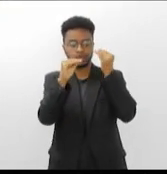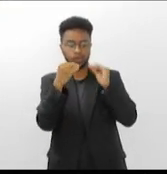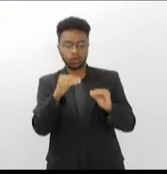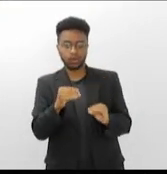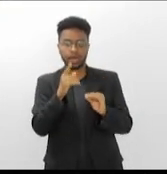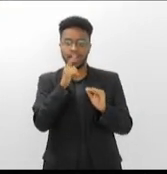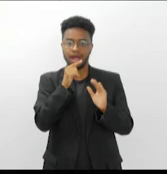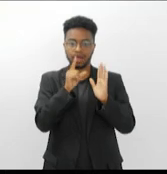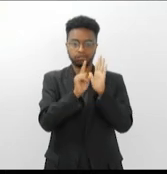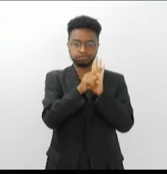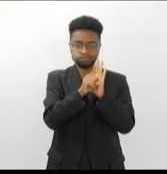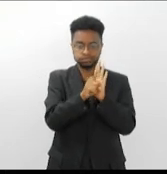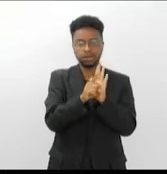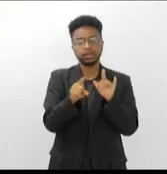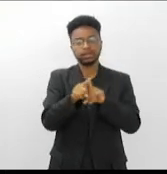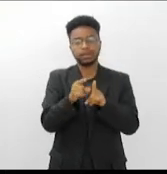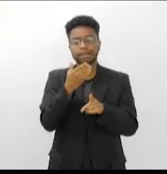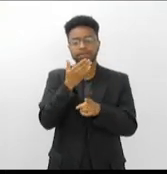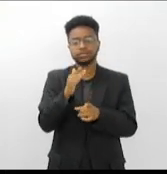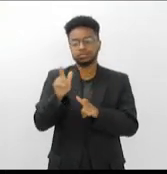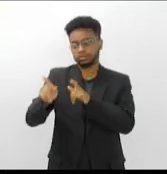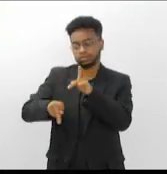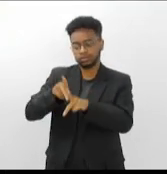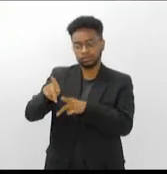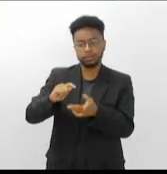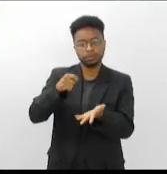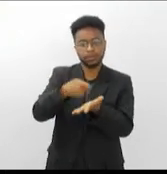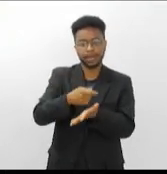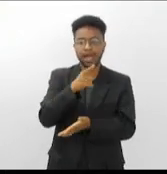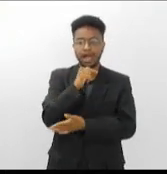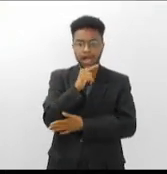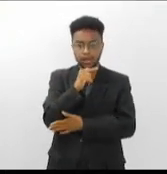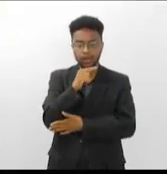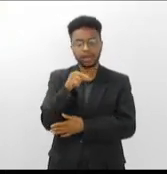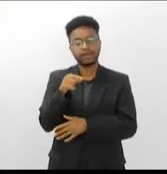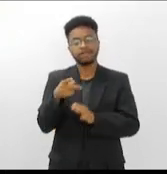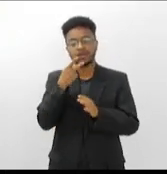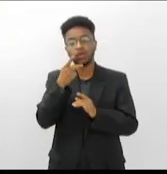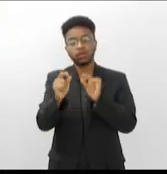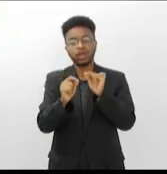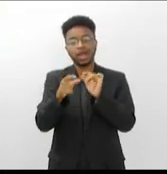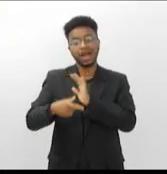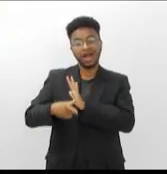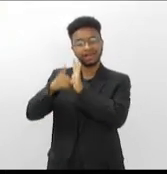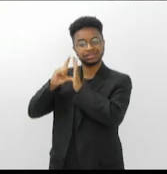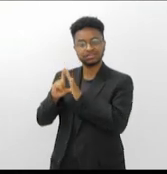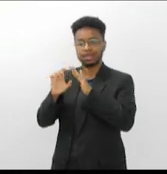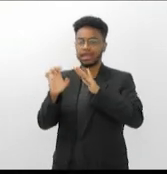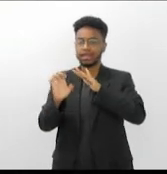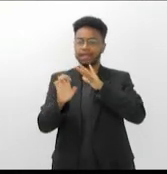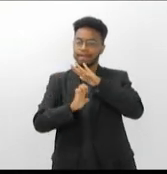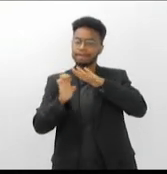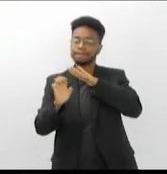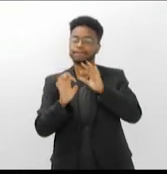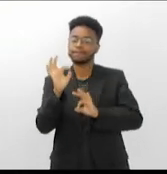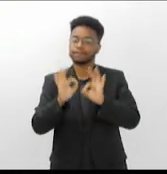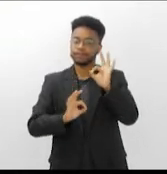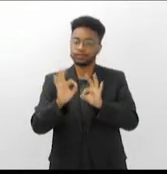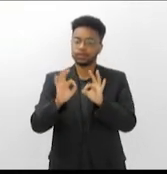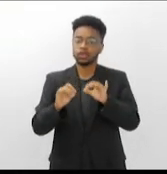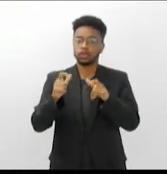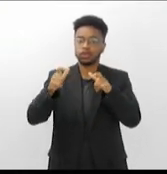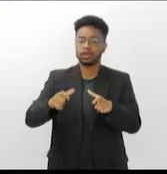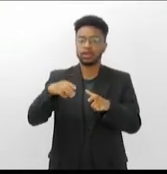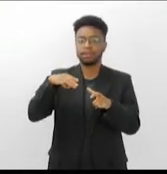cobrar água da população de Santo Aleixo, Águas do Rio faria as instalações nos distritos de Mauá